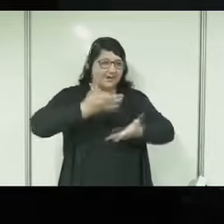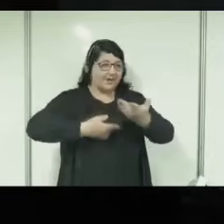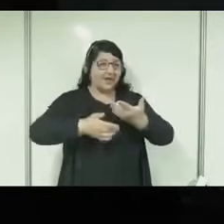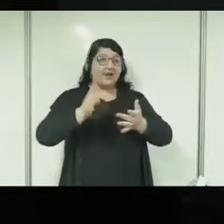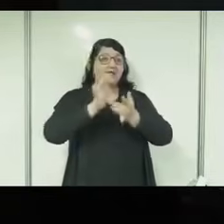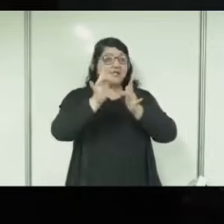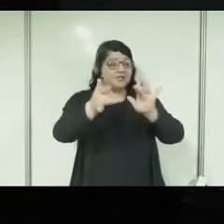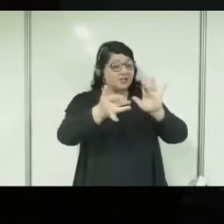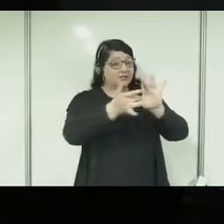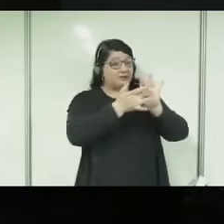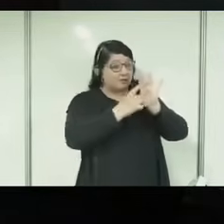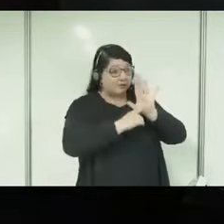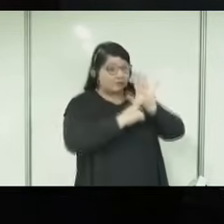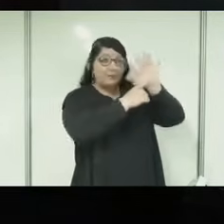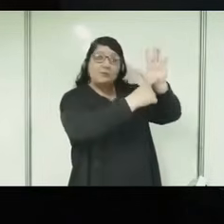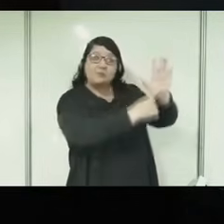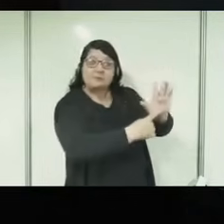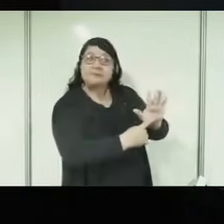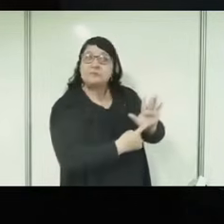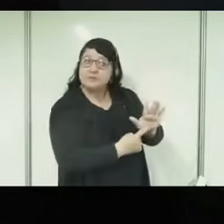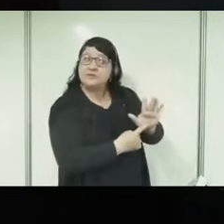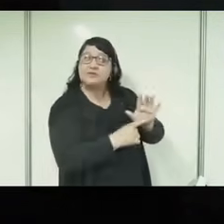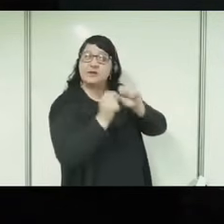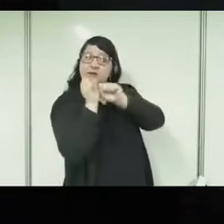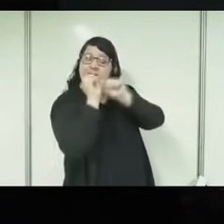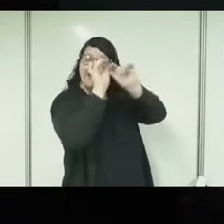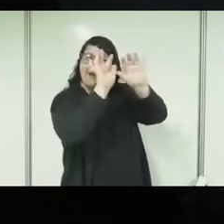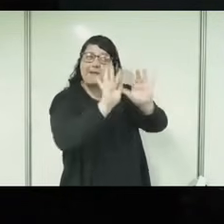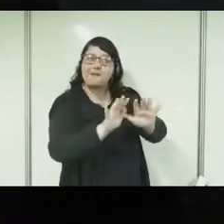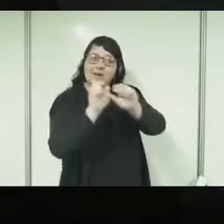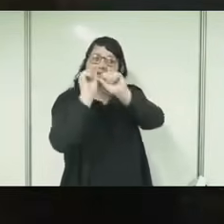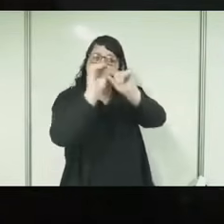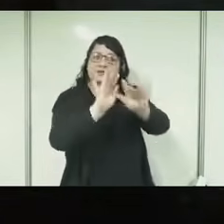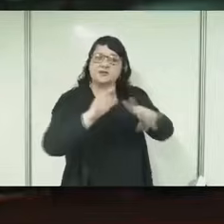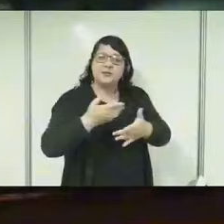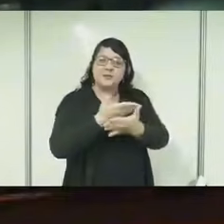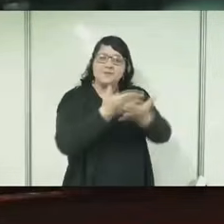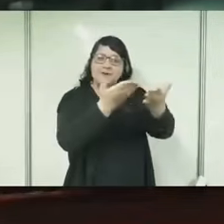Abençoei quem fez pouco caso, espalhou cisânia onde eu semei.